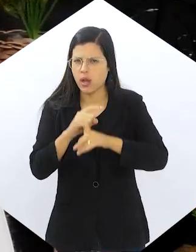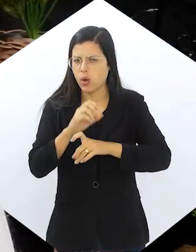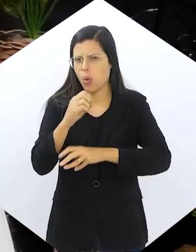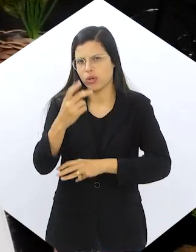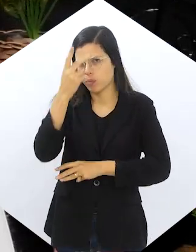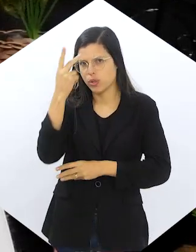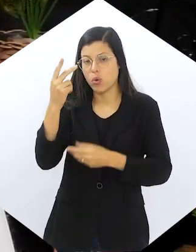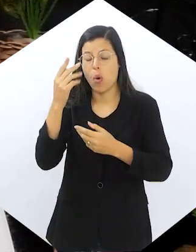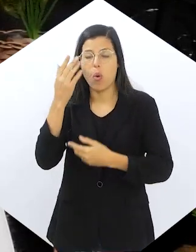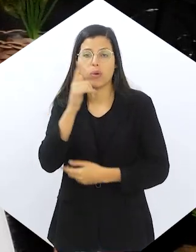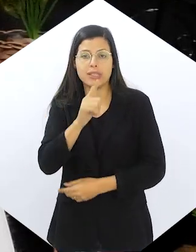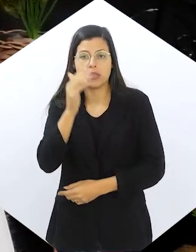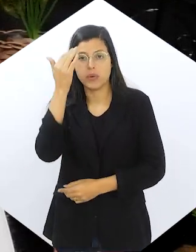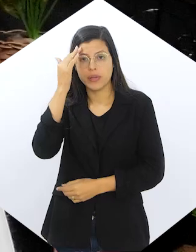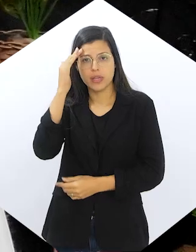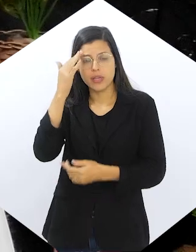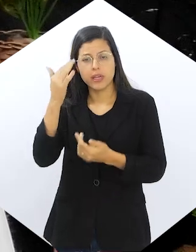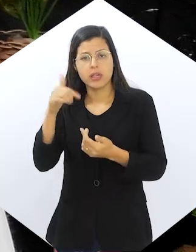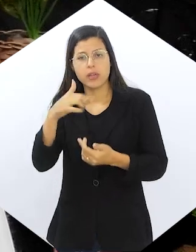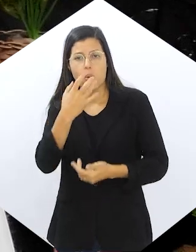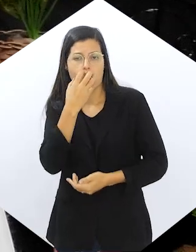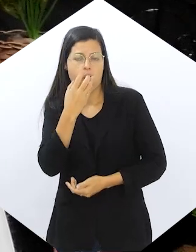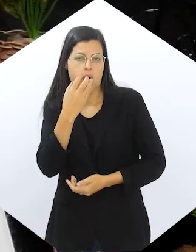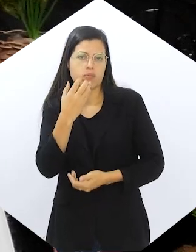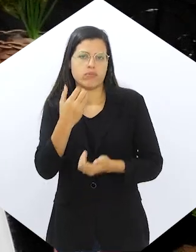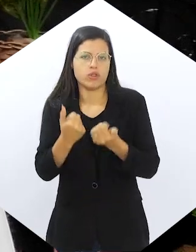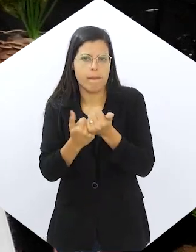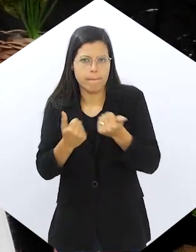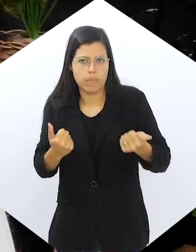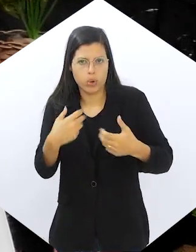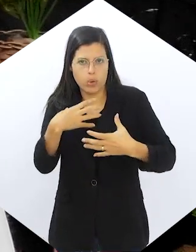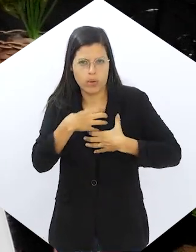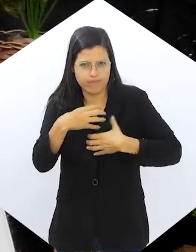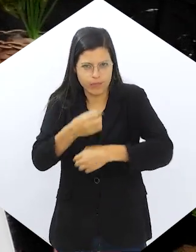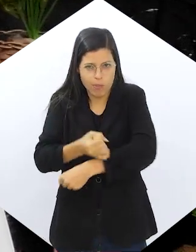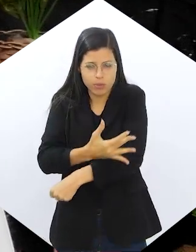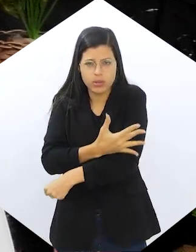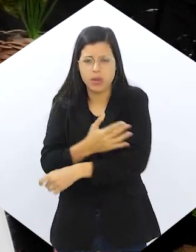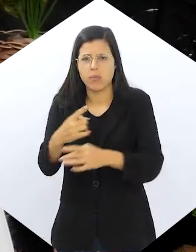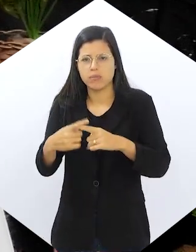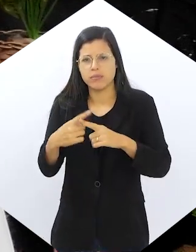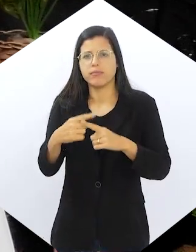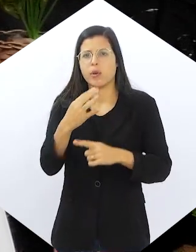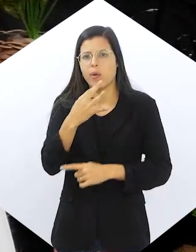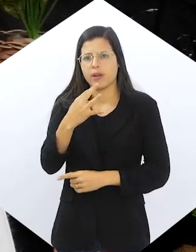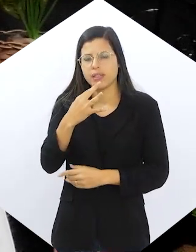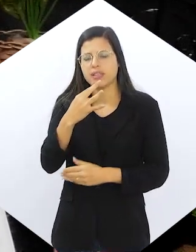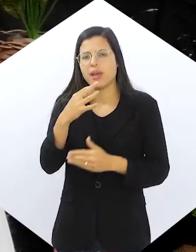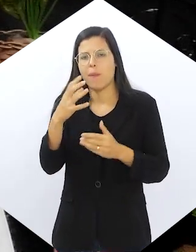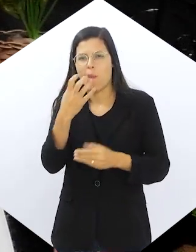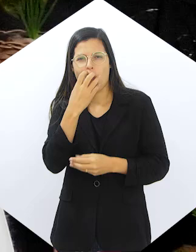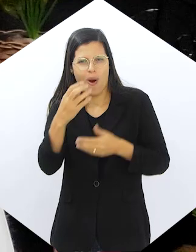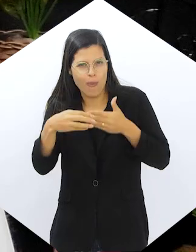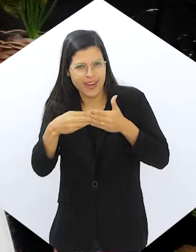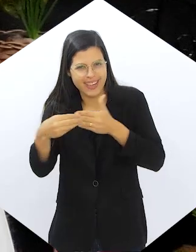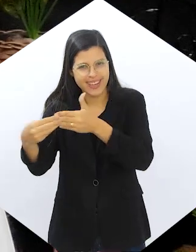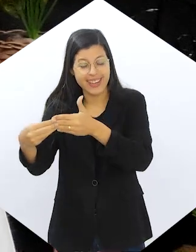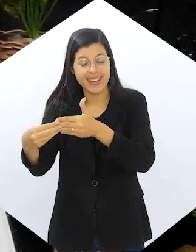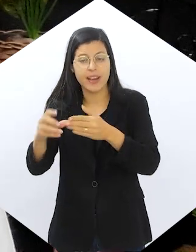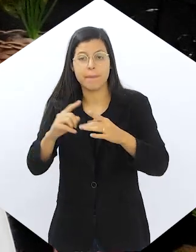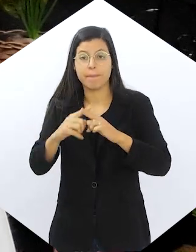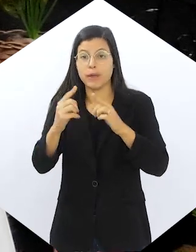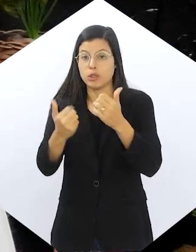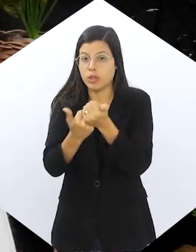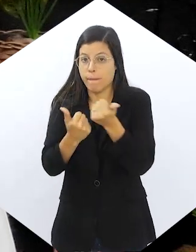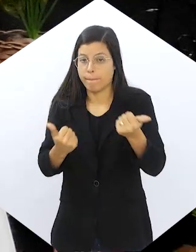entenderam a necessidade do cão de suporte emocional? Porque a gente conhece muito o cão que apoia pessoas com deficiência visual, dificuldade de